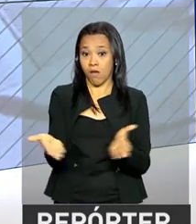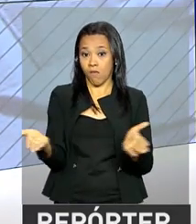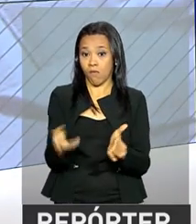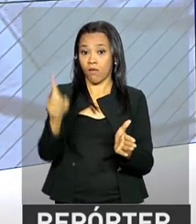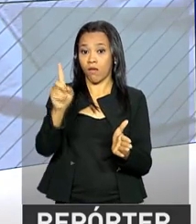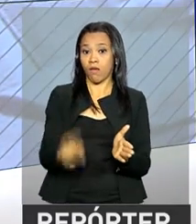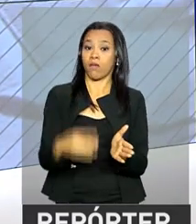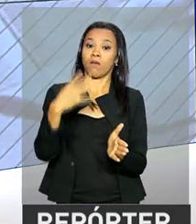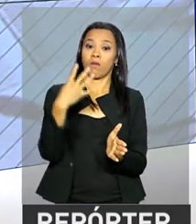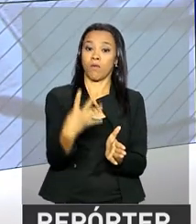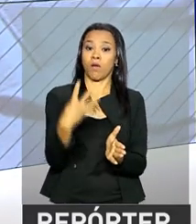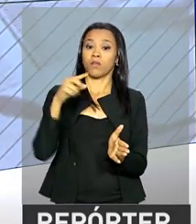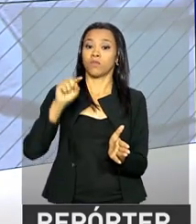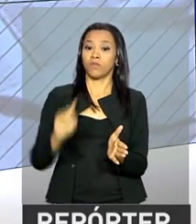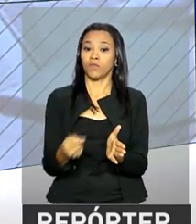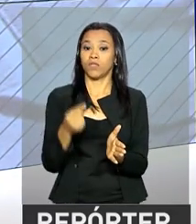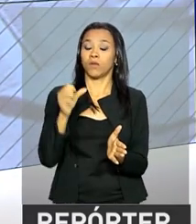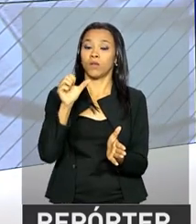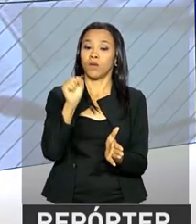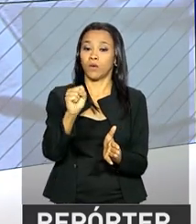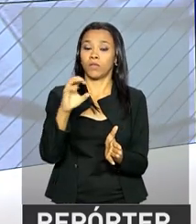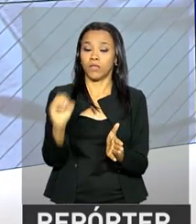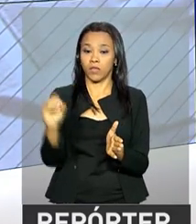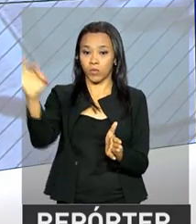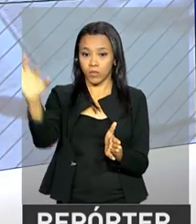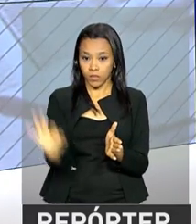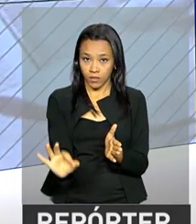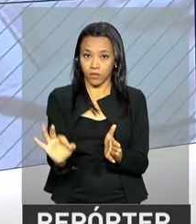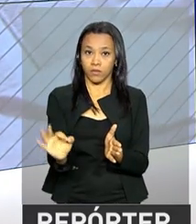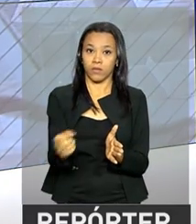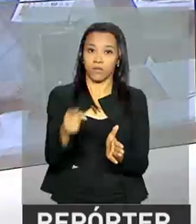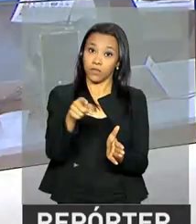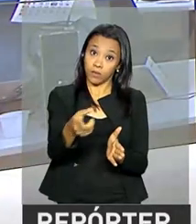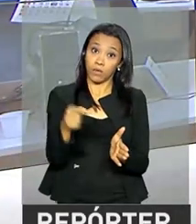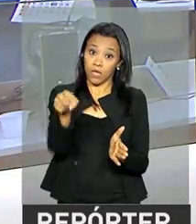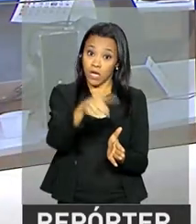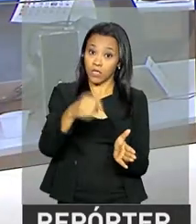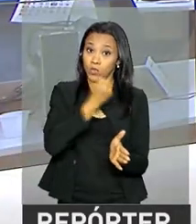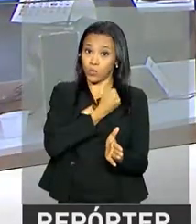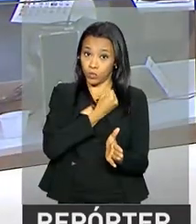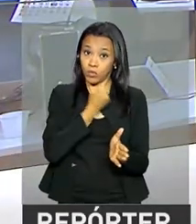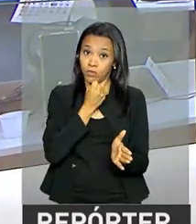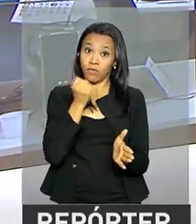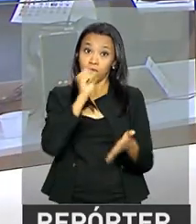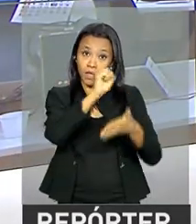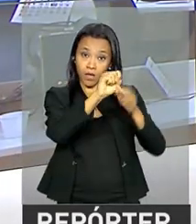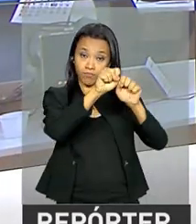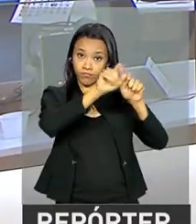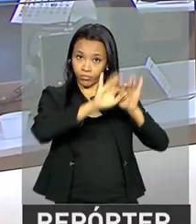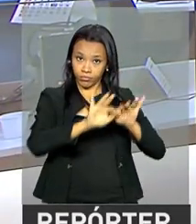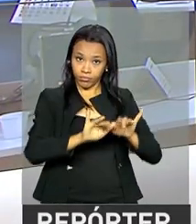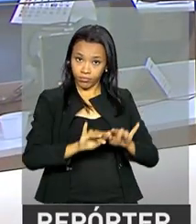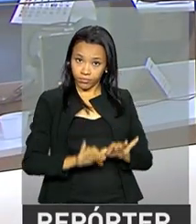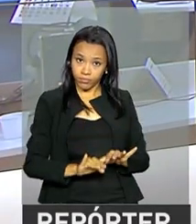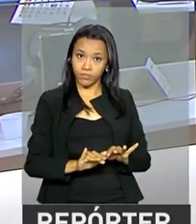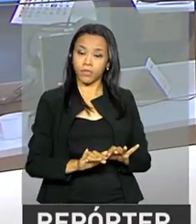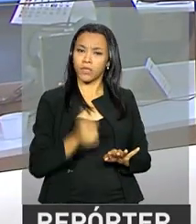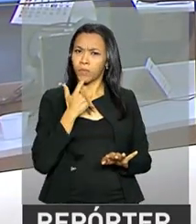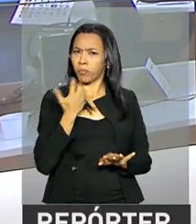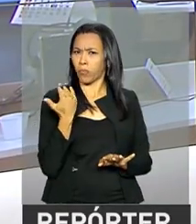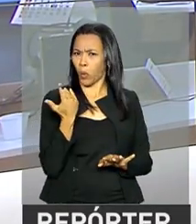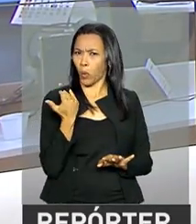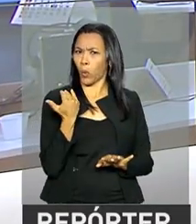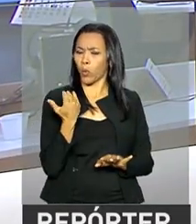é de 4,80 os números estão no boletim Focus divulgado agora a pouco pela